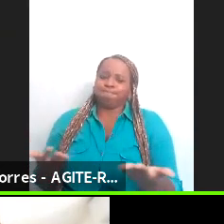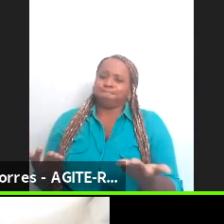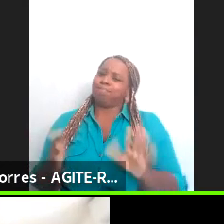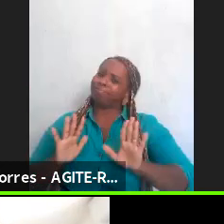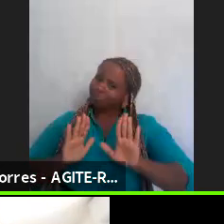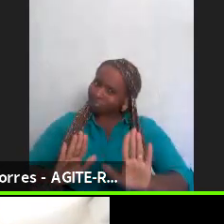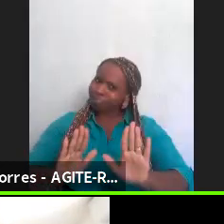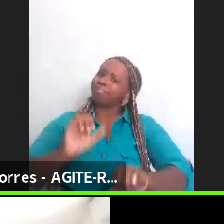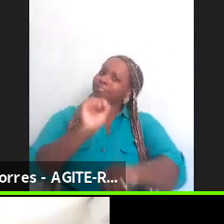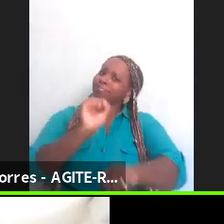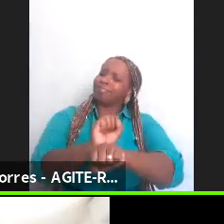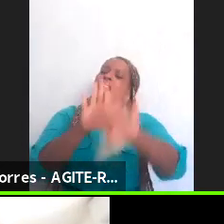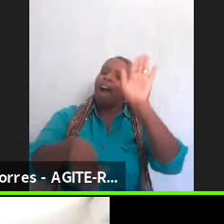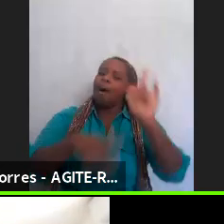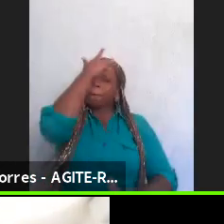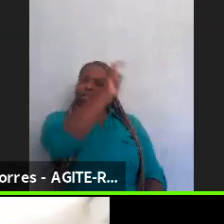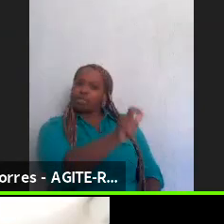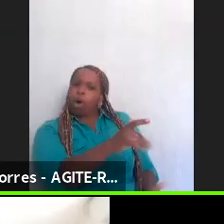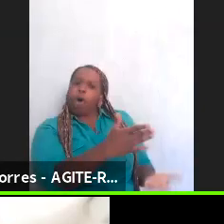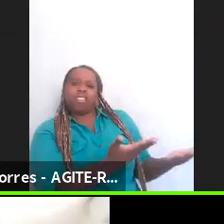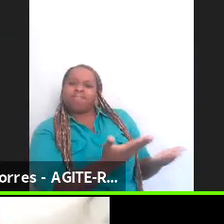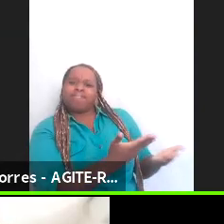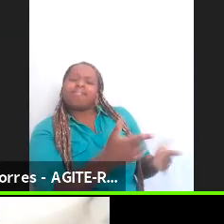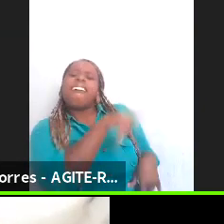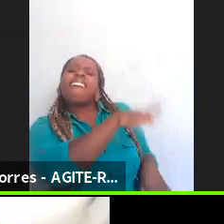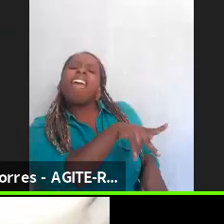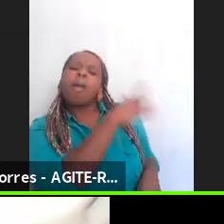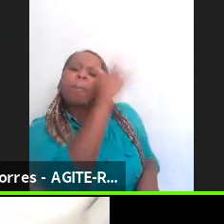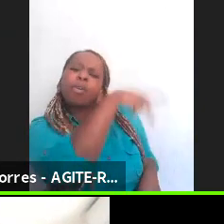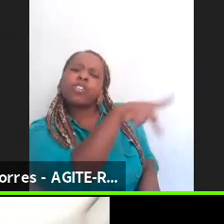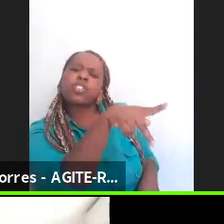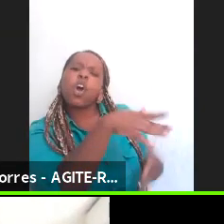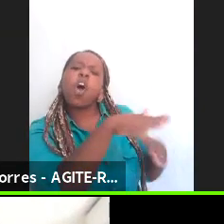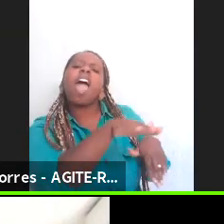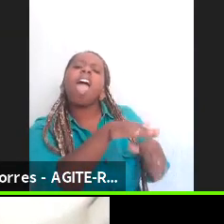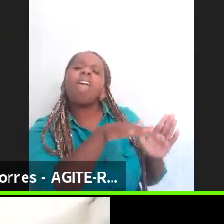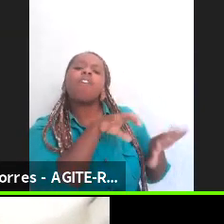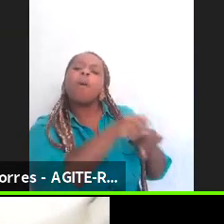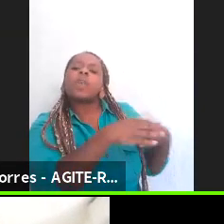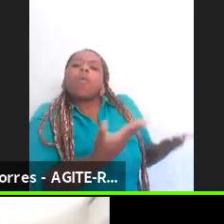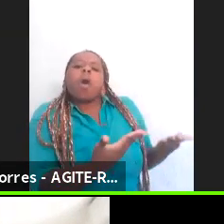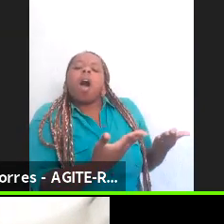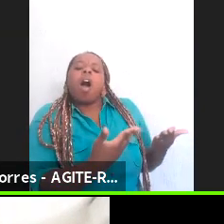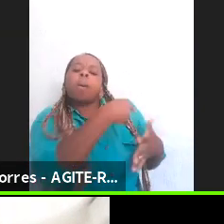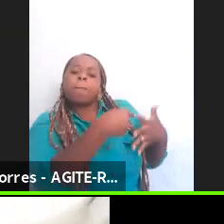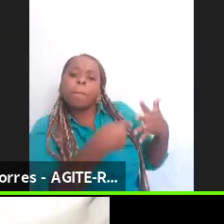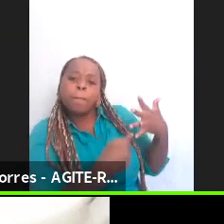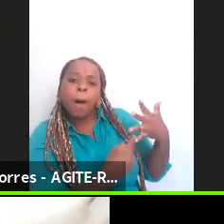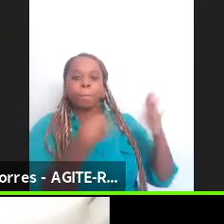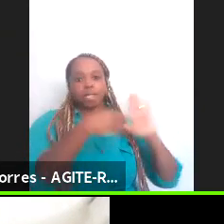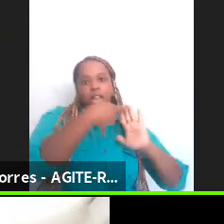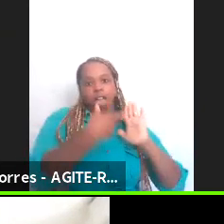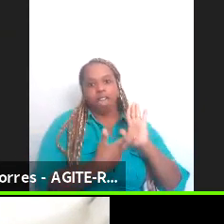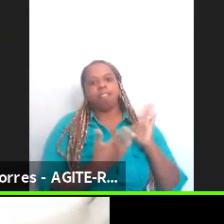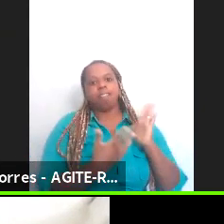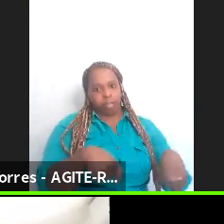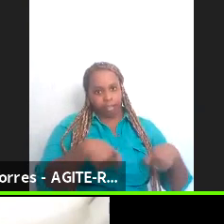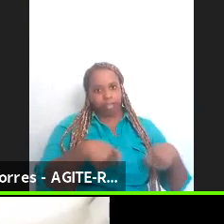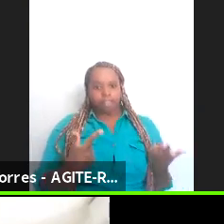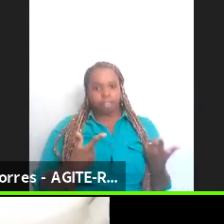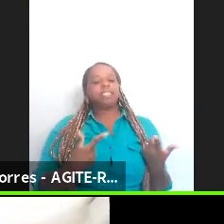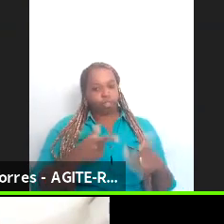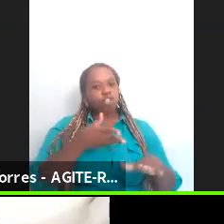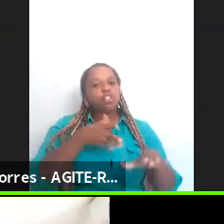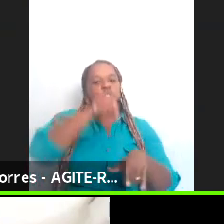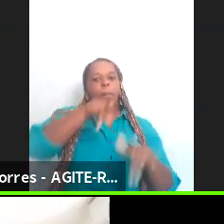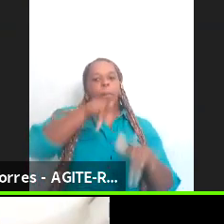Às vezes você vai ver a pessoa, quem são esses docentes? Então, tem muito critério na hora de escolher os cursos que você está fazendo,